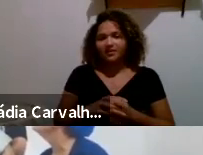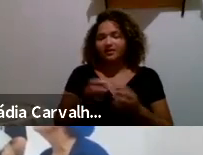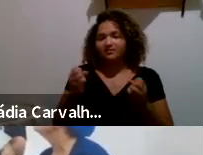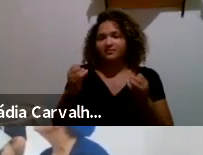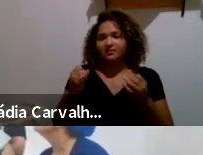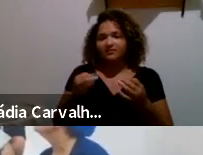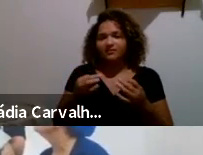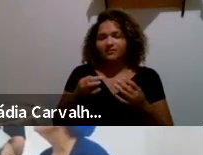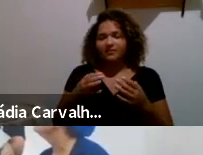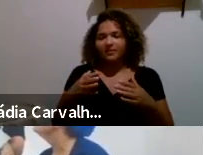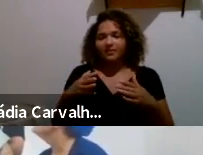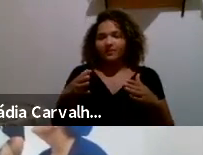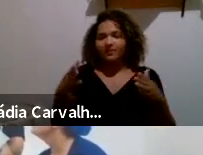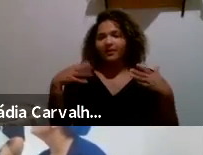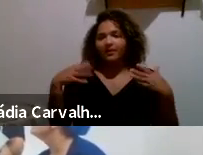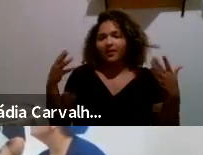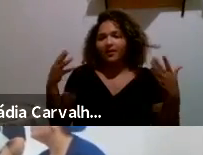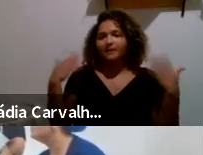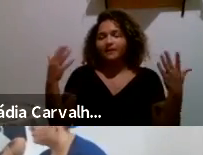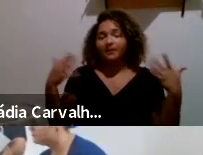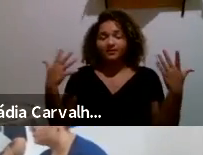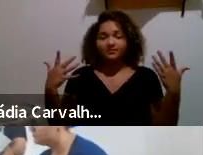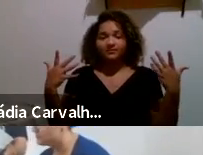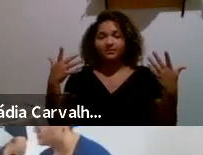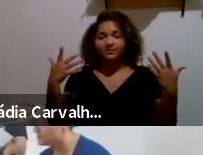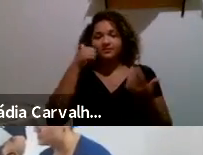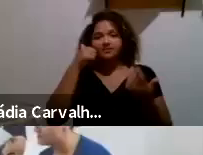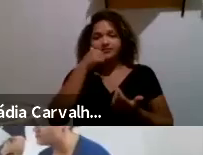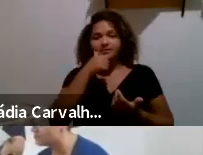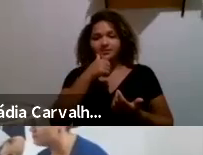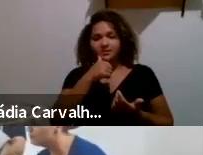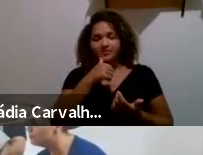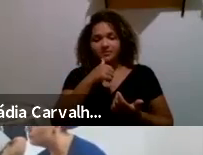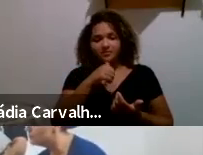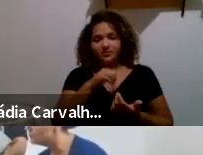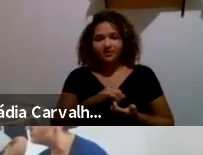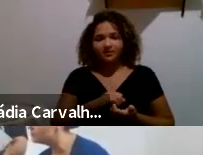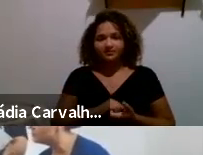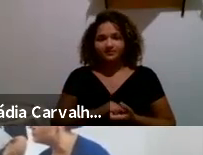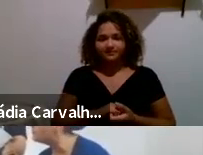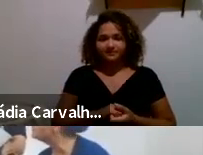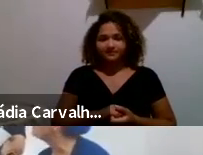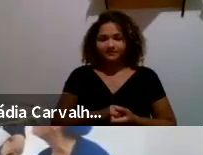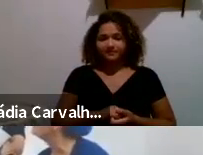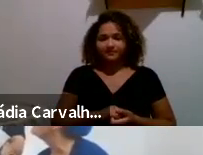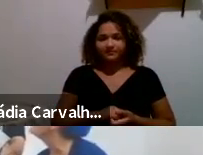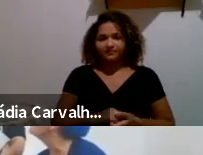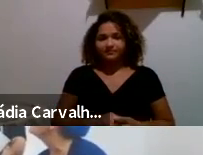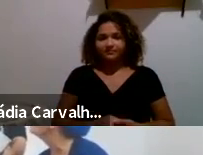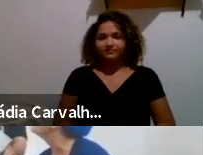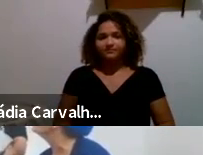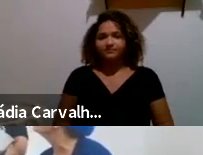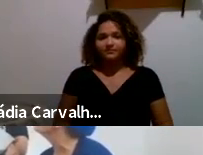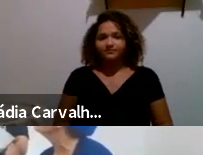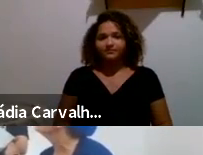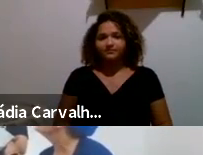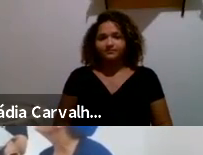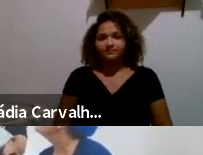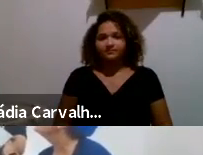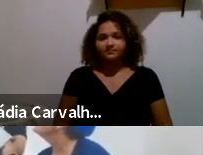super. Isso. Essa posição ajuda muito sobre o